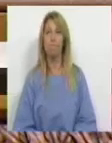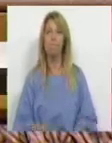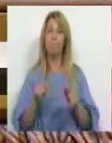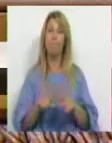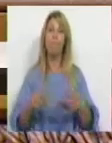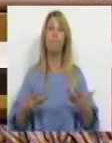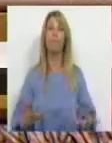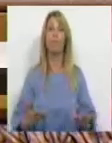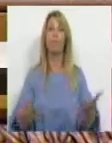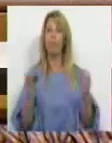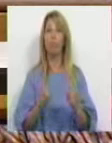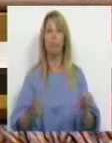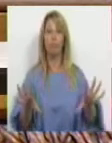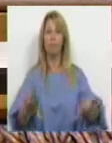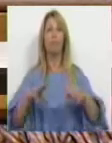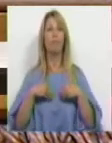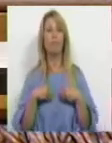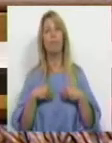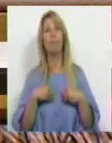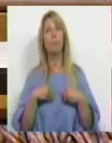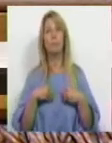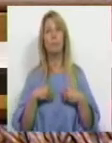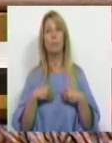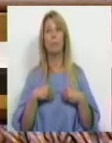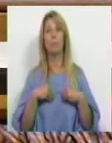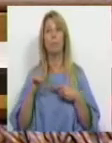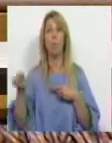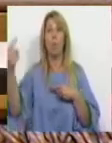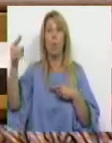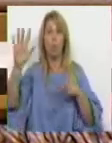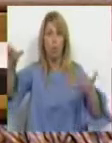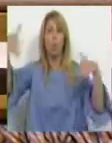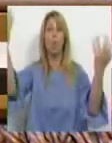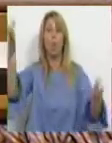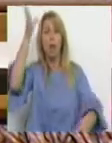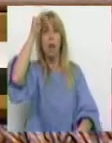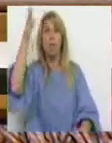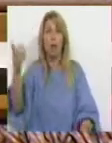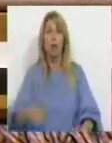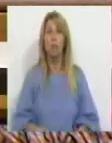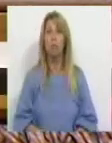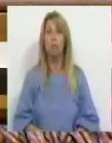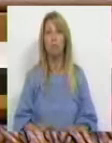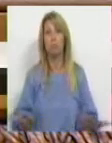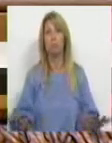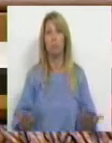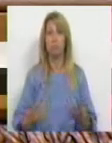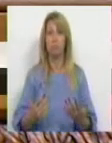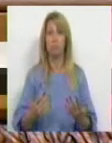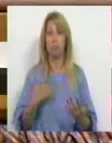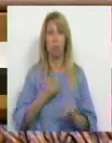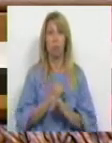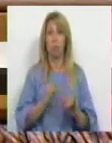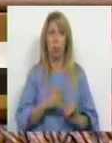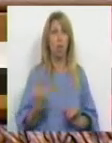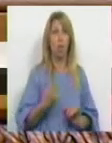Hoje ninguém aceitaria que um outro qualquer animal, muito menos um dos nossos animais de